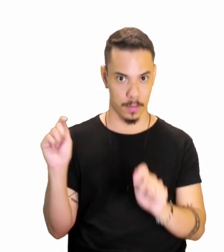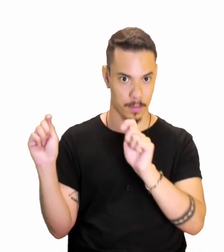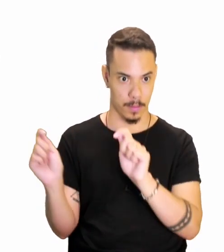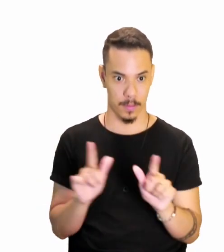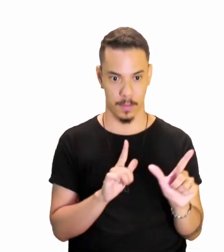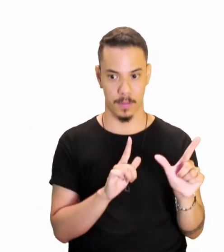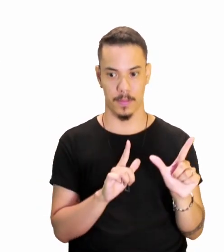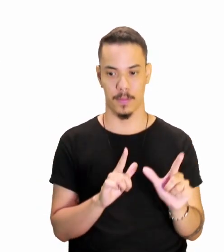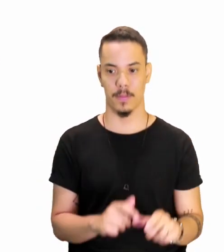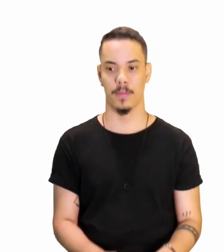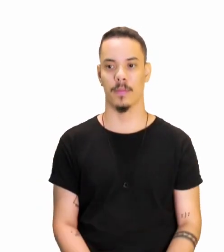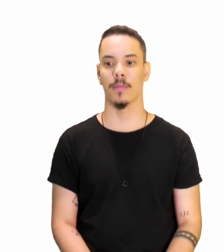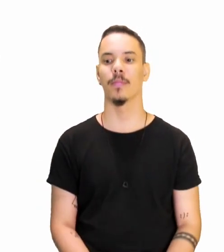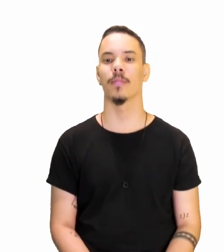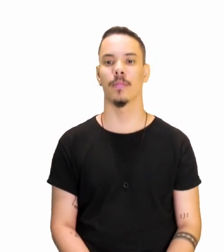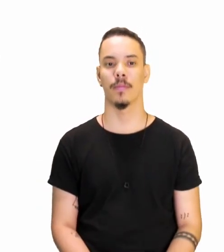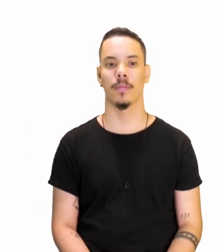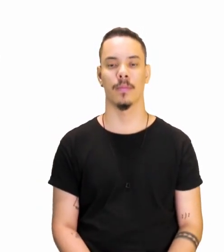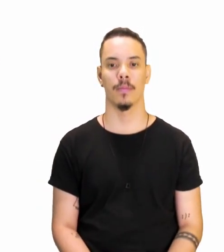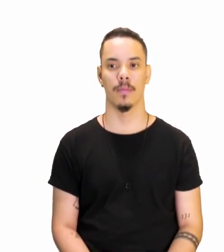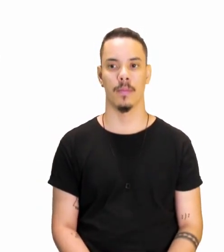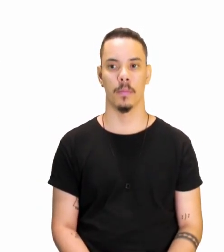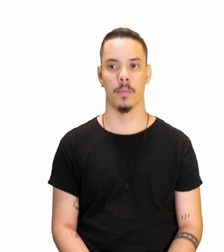Posso, né? Então, vamos lá.